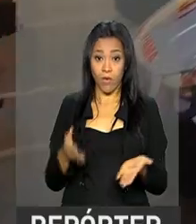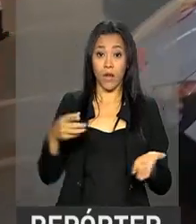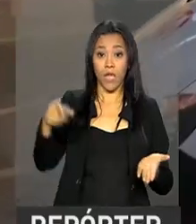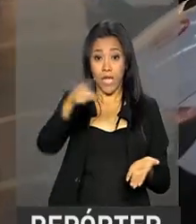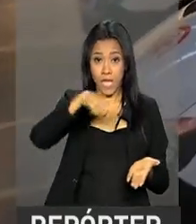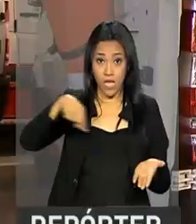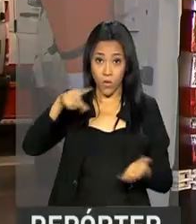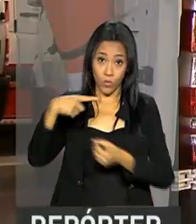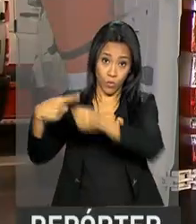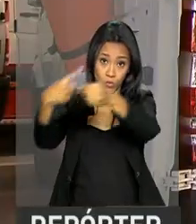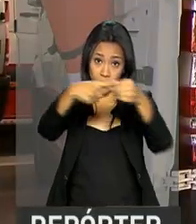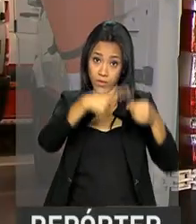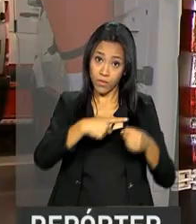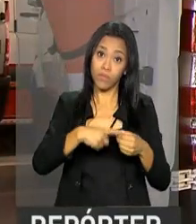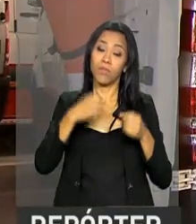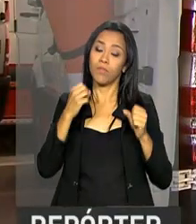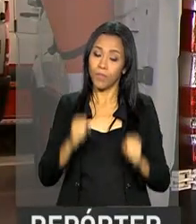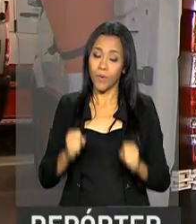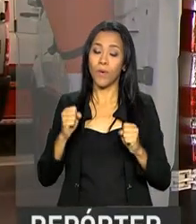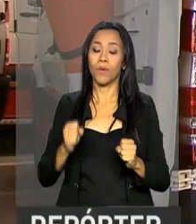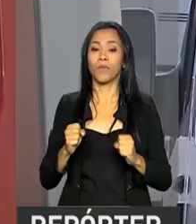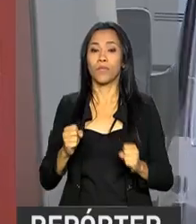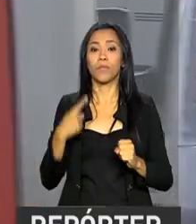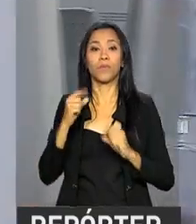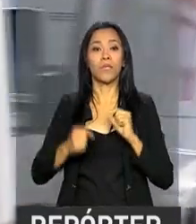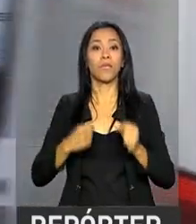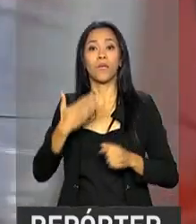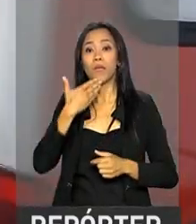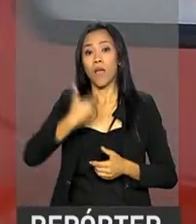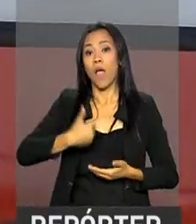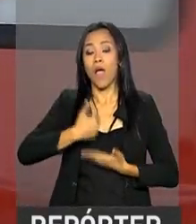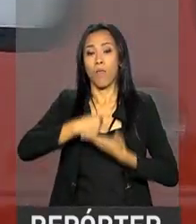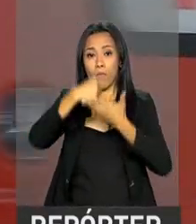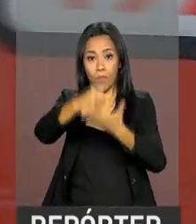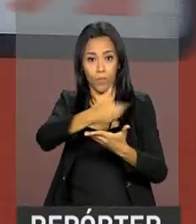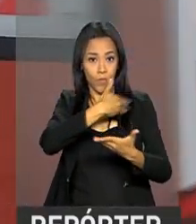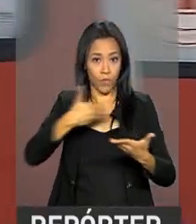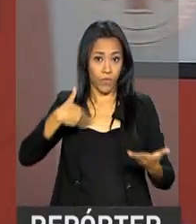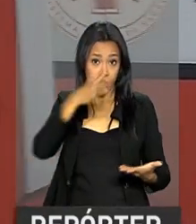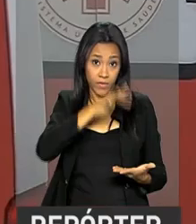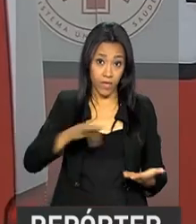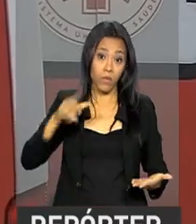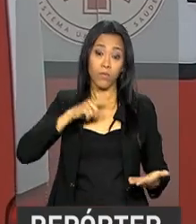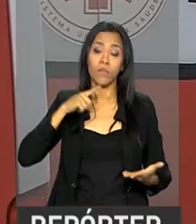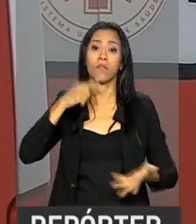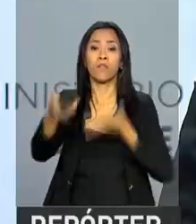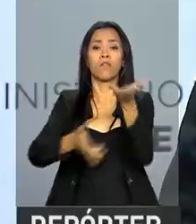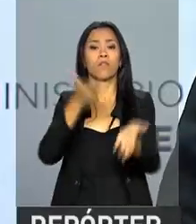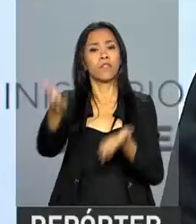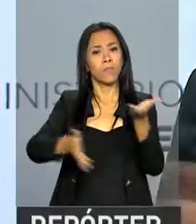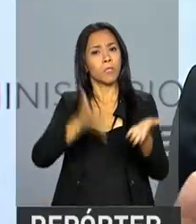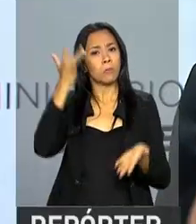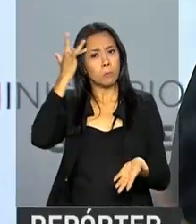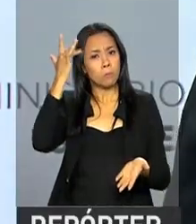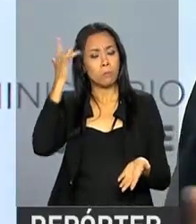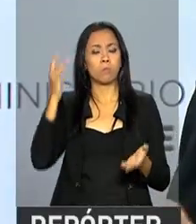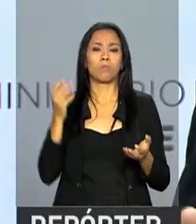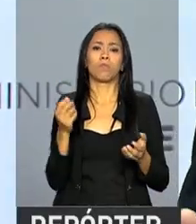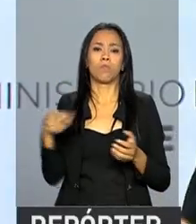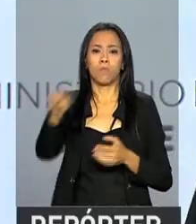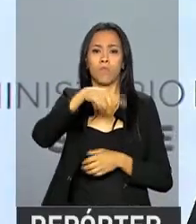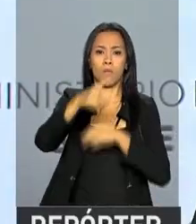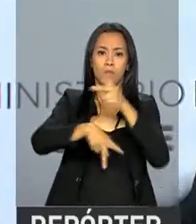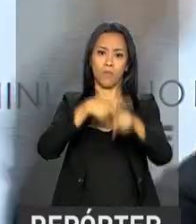municípios podem contar com o apoio do governo federal para oferecer atendimento de qualidade à população e um ovo